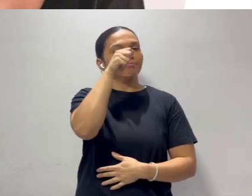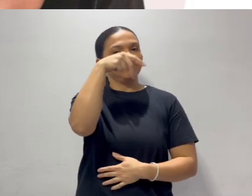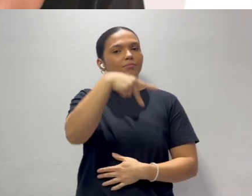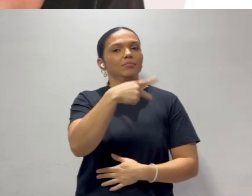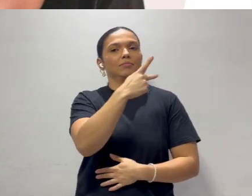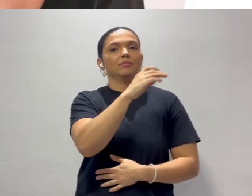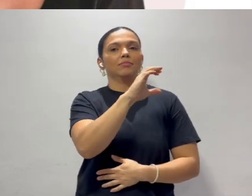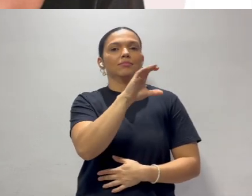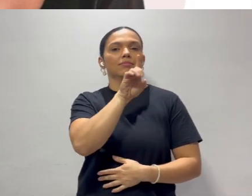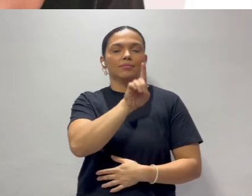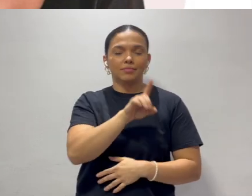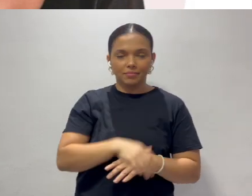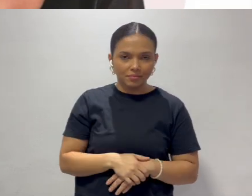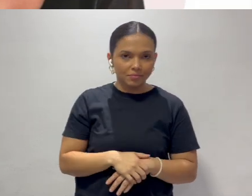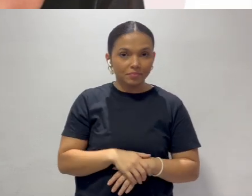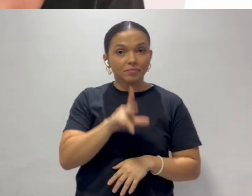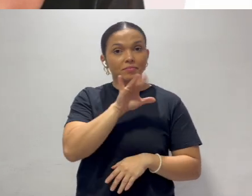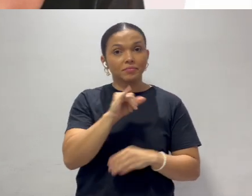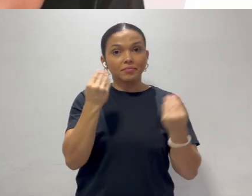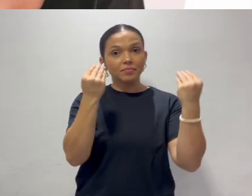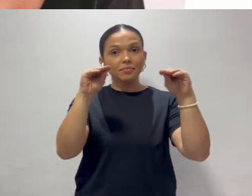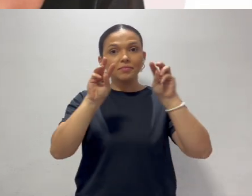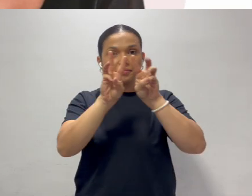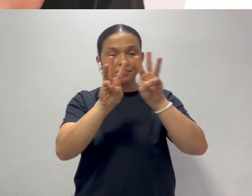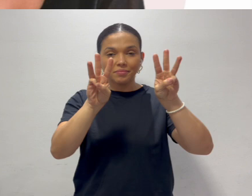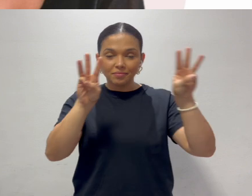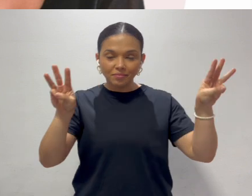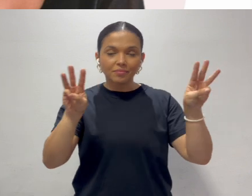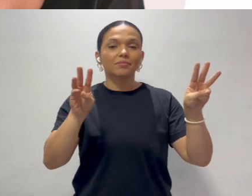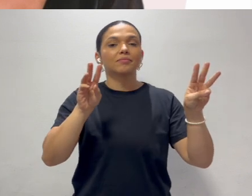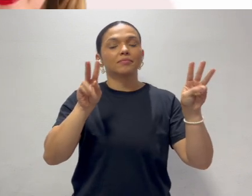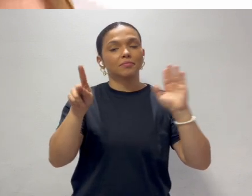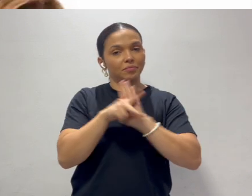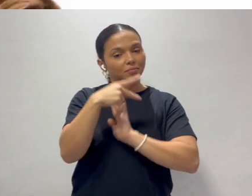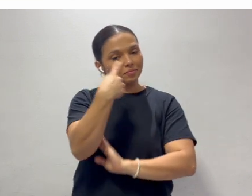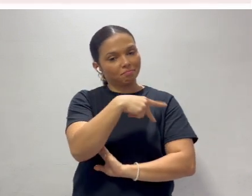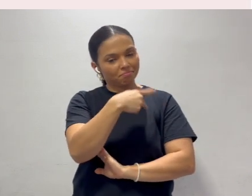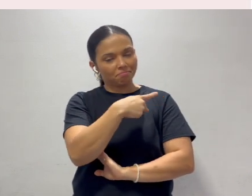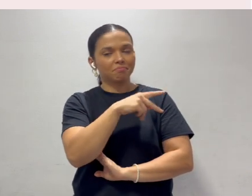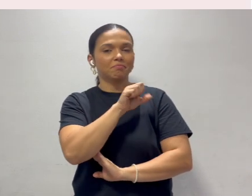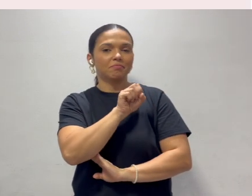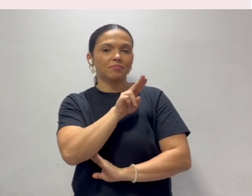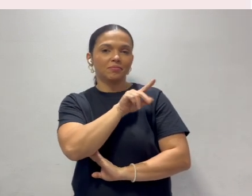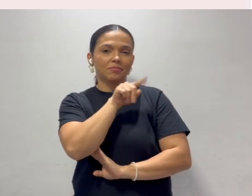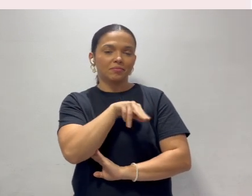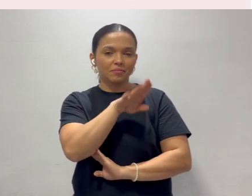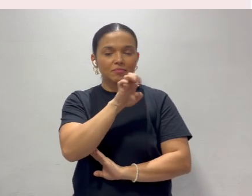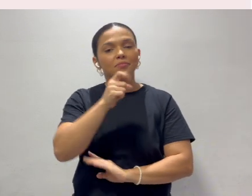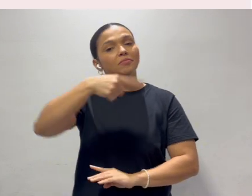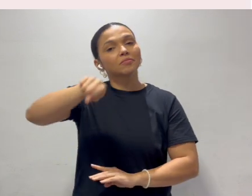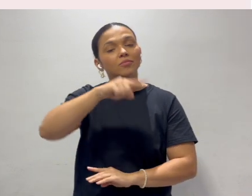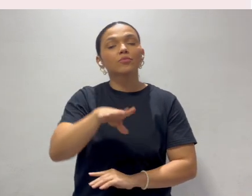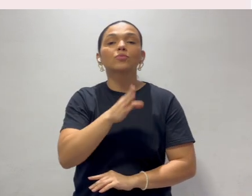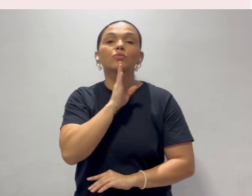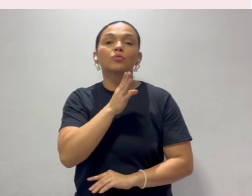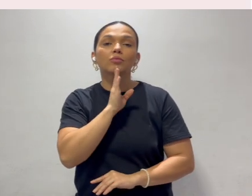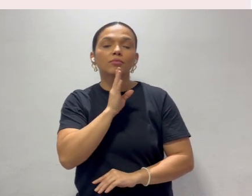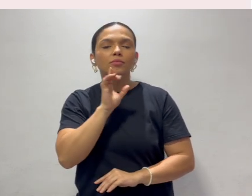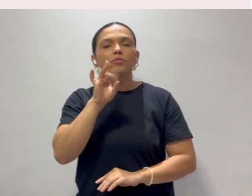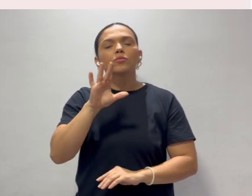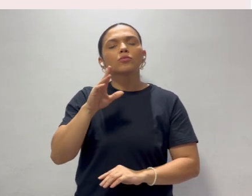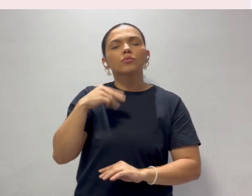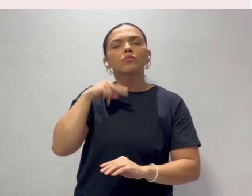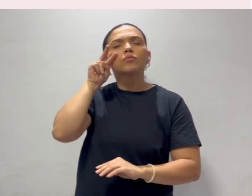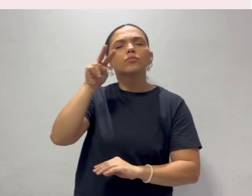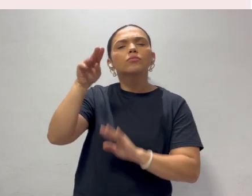Aposenta PCD. O Roland vai colocar na descrição qual é o site da Suzane Maia, para você acessar e conhecer. Deixa eu só parar